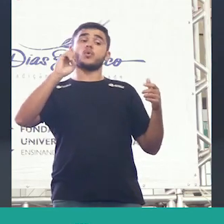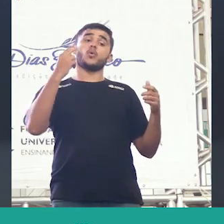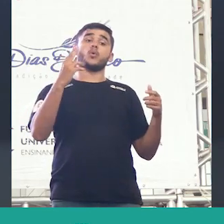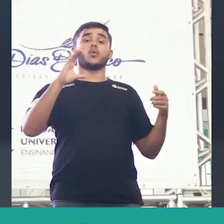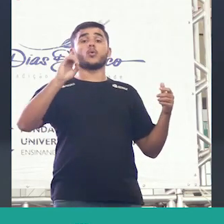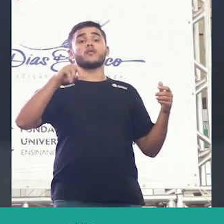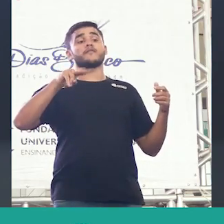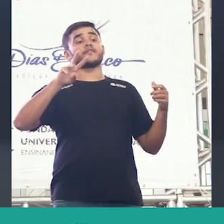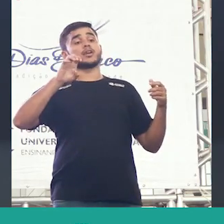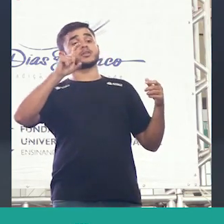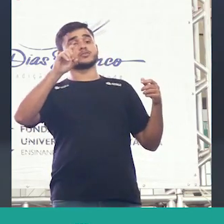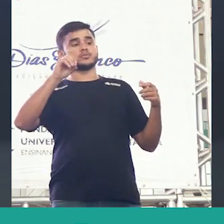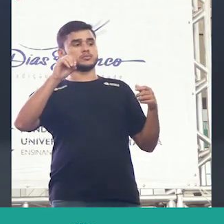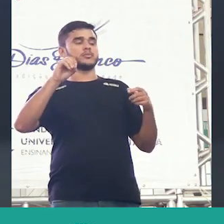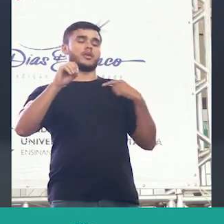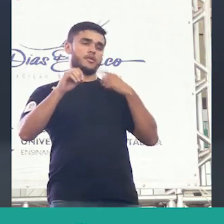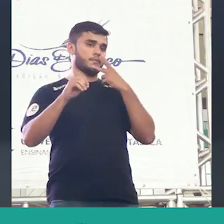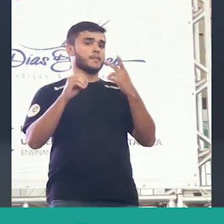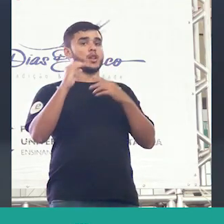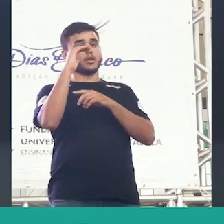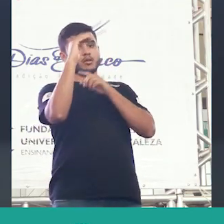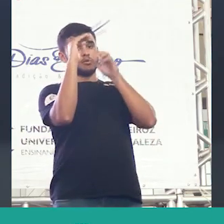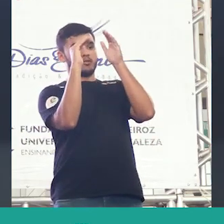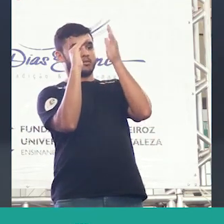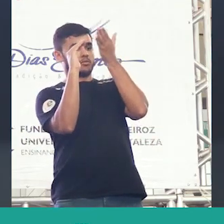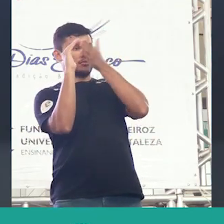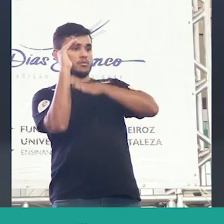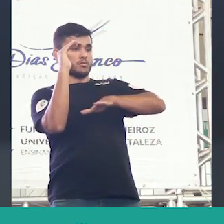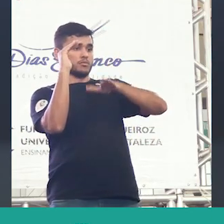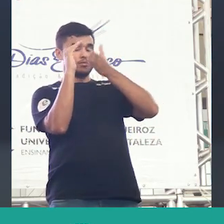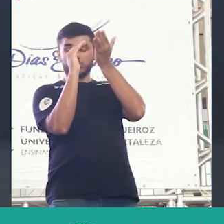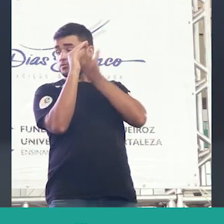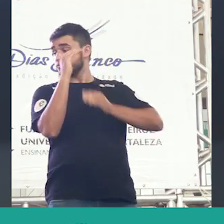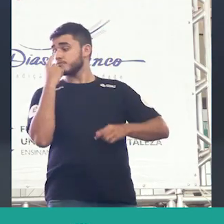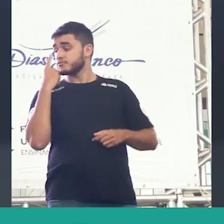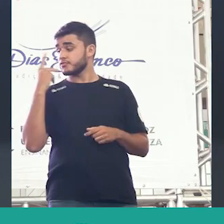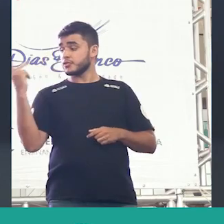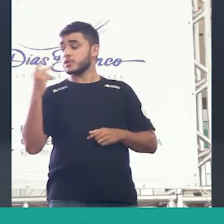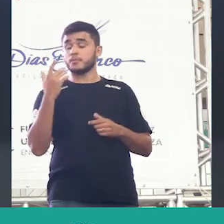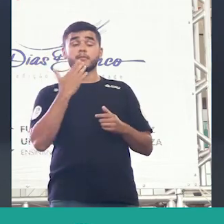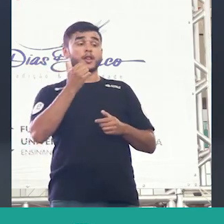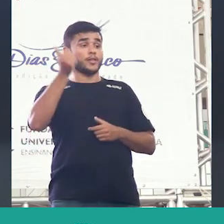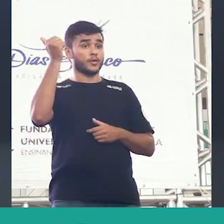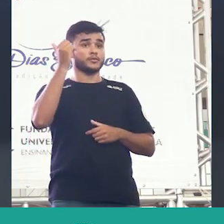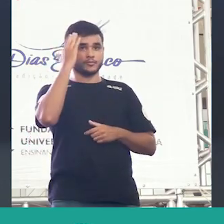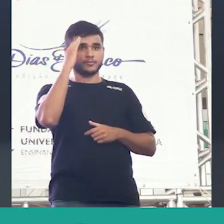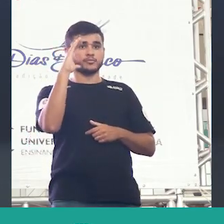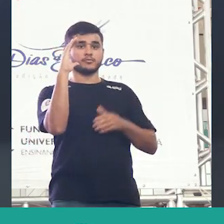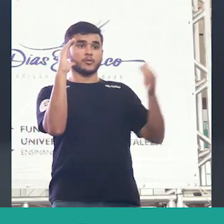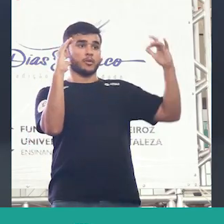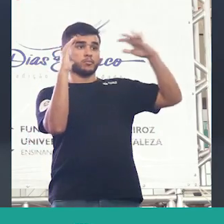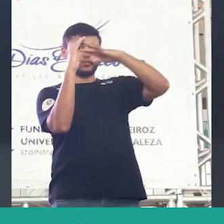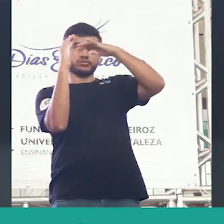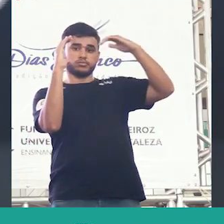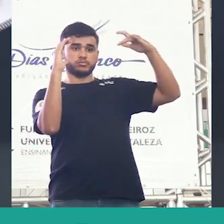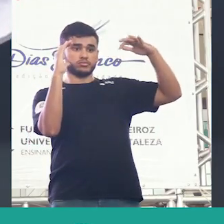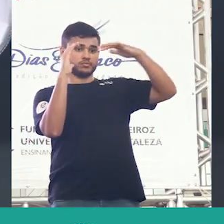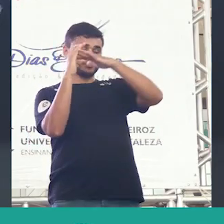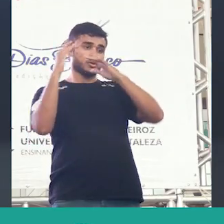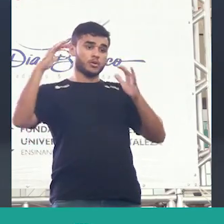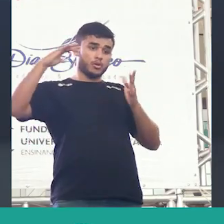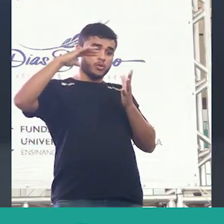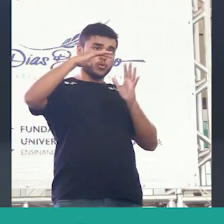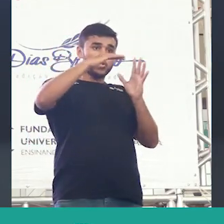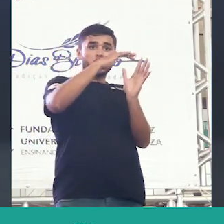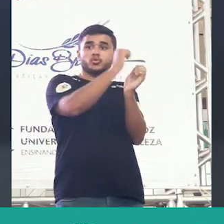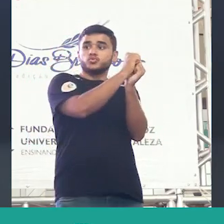for convexo? Côncavo. Porque quando ele for côncavo, os raios batem, refletem e se agrupam. Se eles